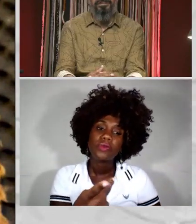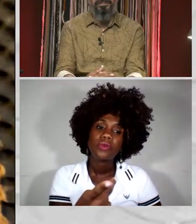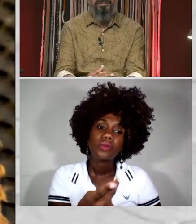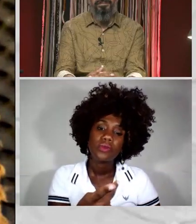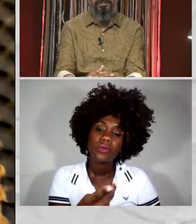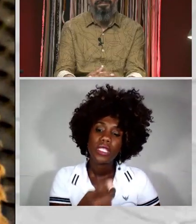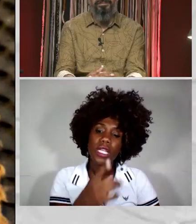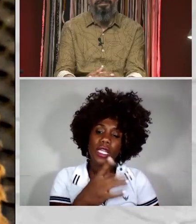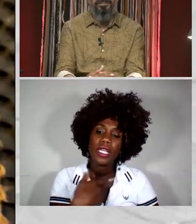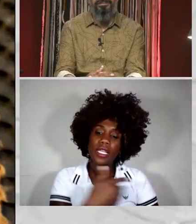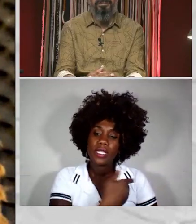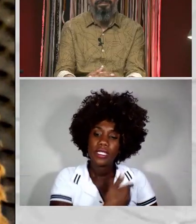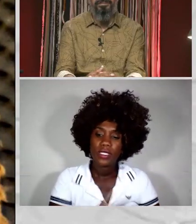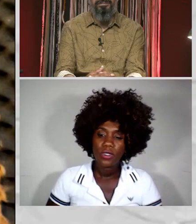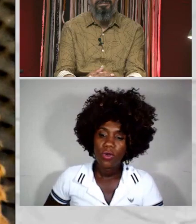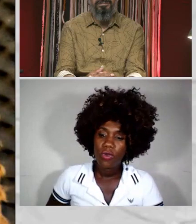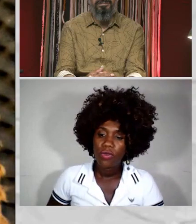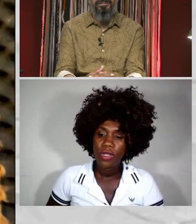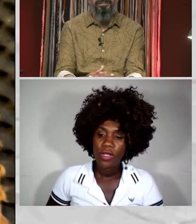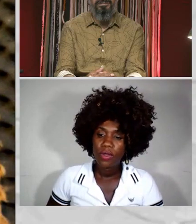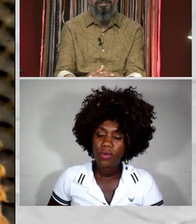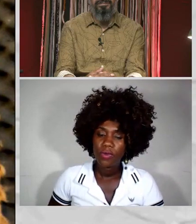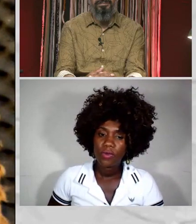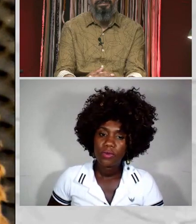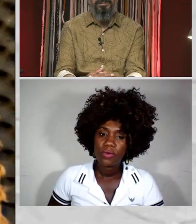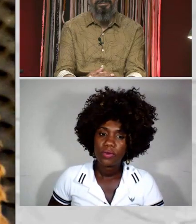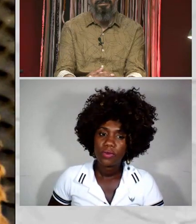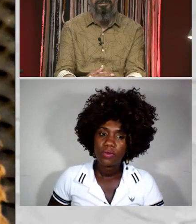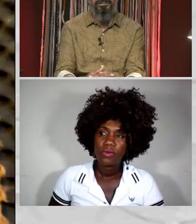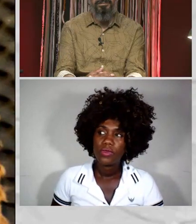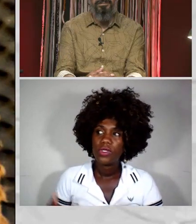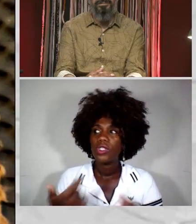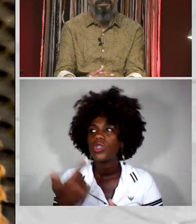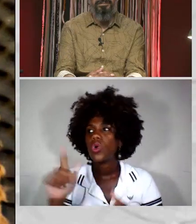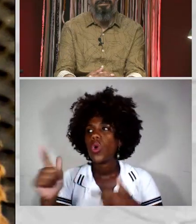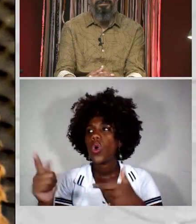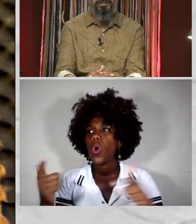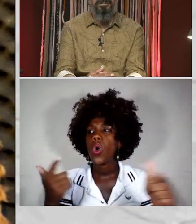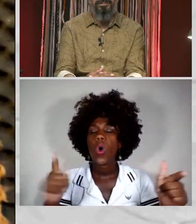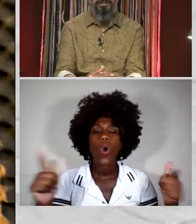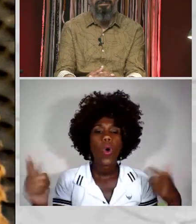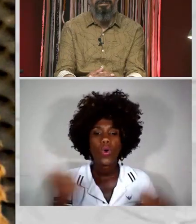esse governo especificamente e outros governos